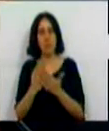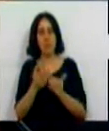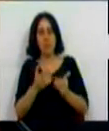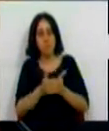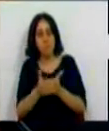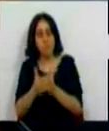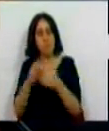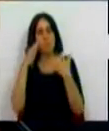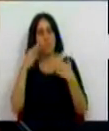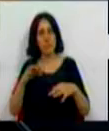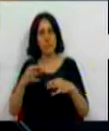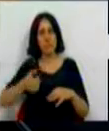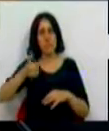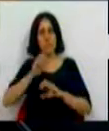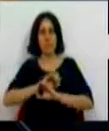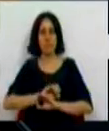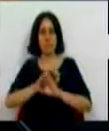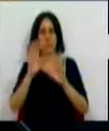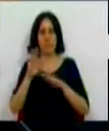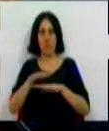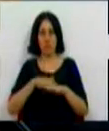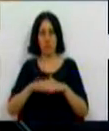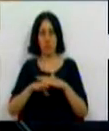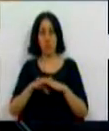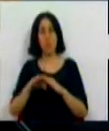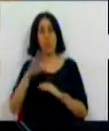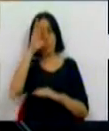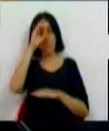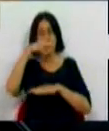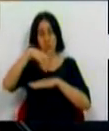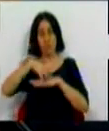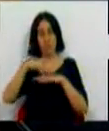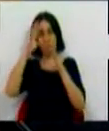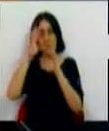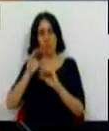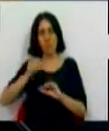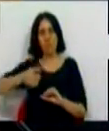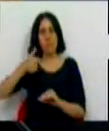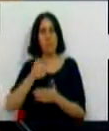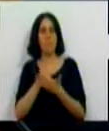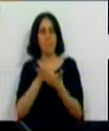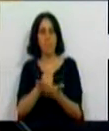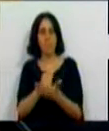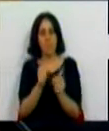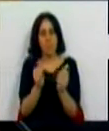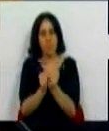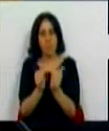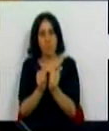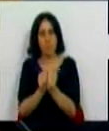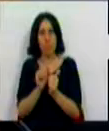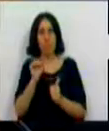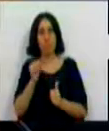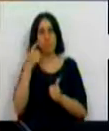procedimentos e a transparência na ação. O Ministério da Educação assumiu o papel de apoio, de acompanhamento e